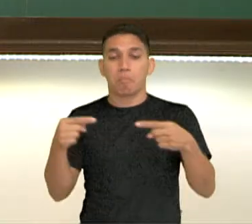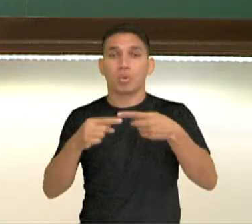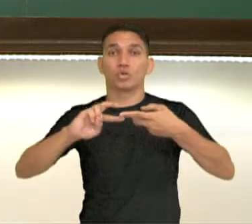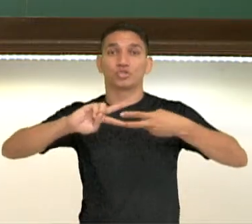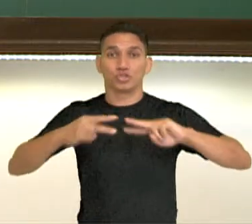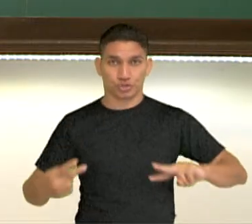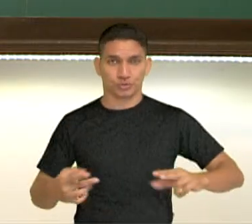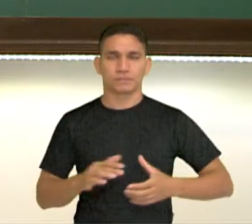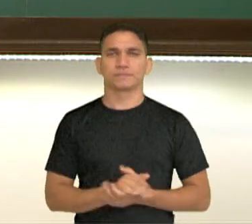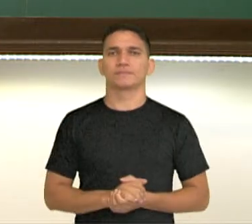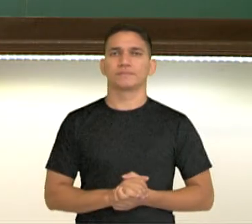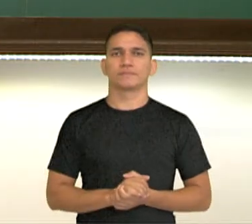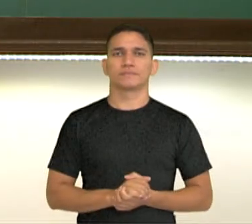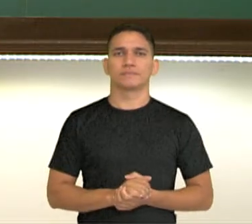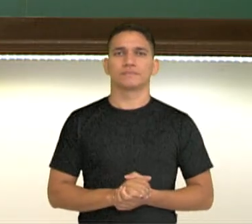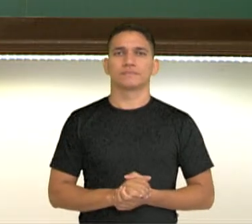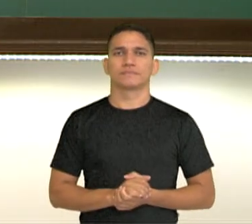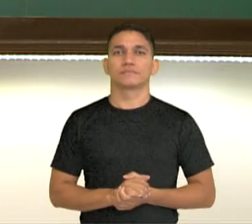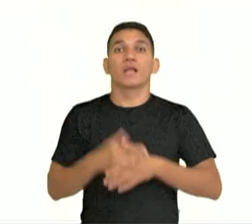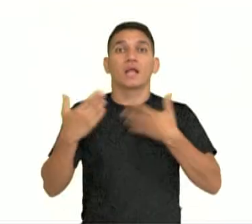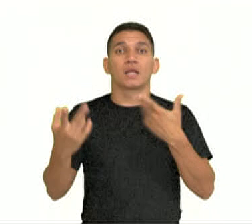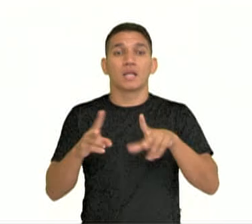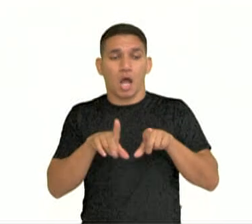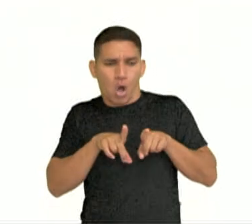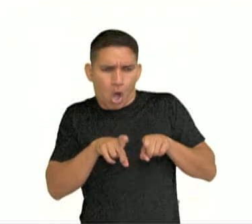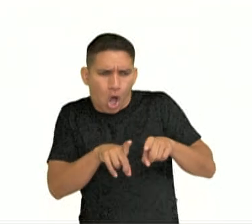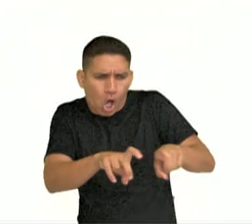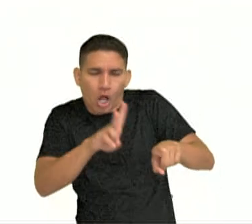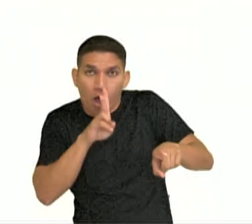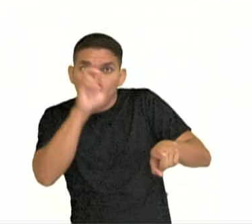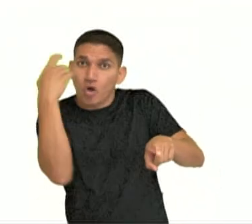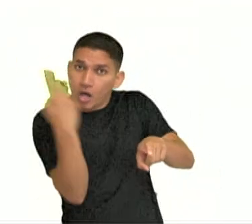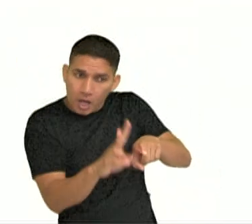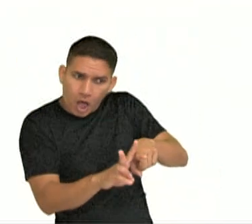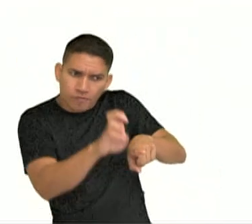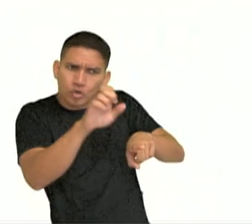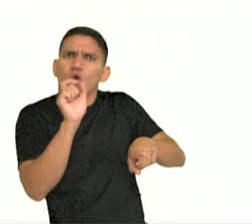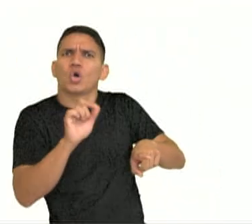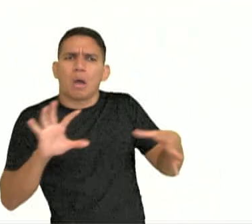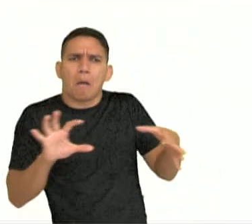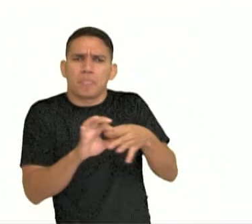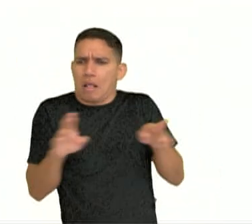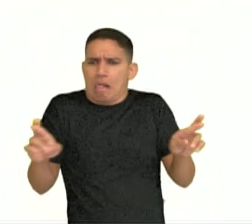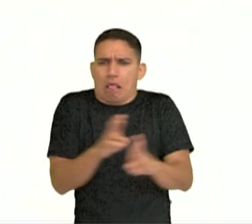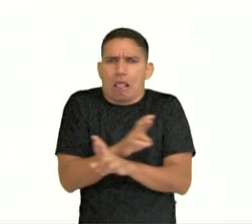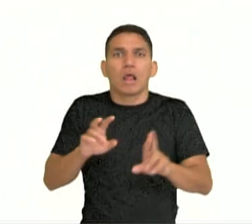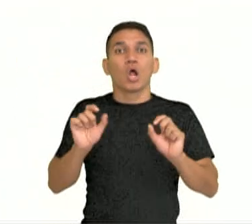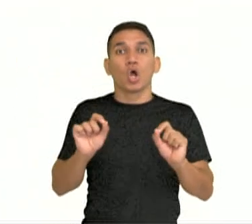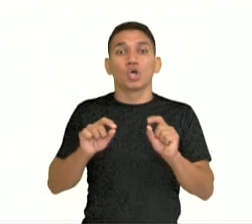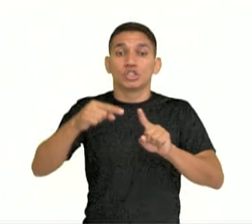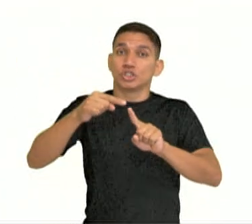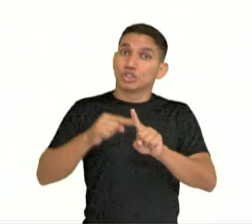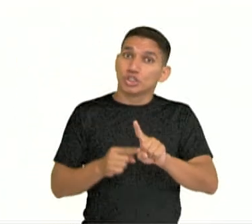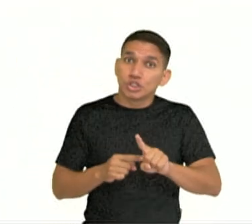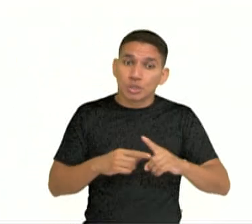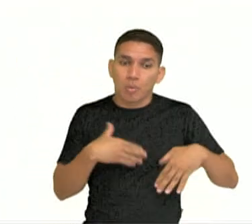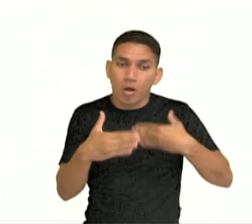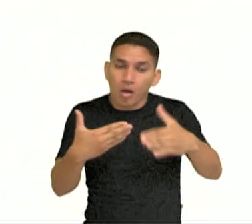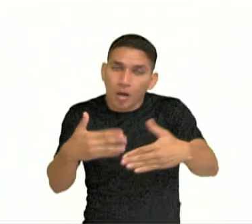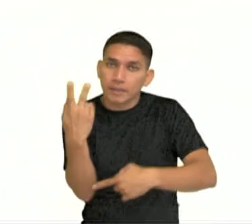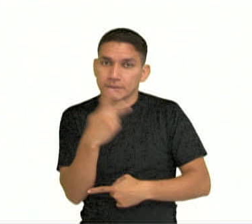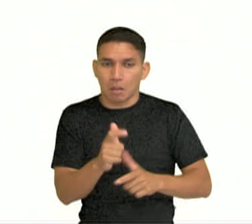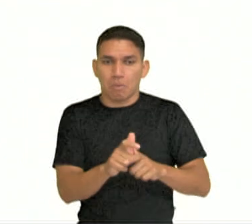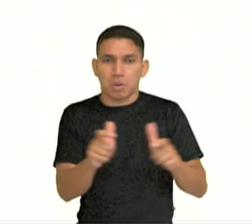gênica. As superbactérias, elas estão muito interligadas nesse tipo de reprodução que as bactérias